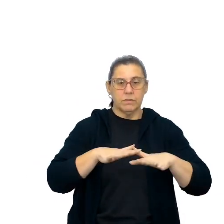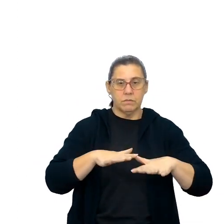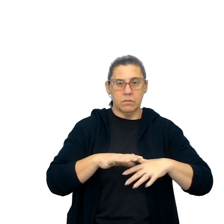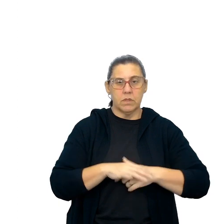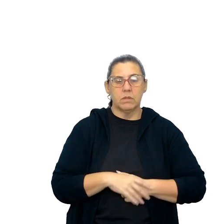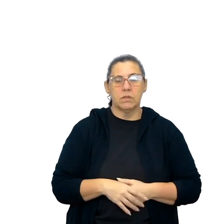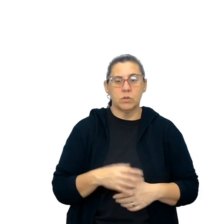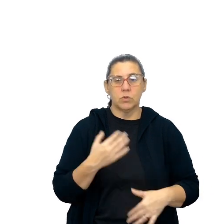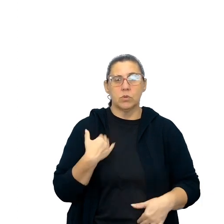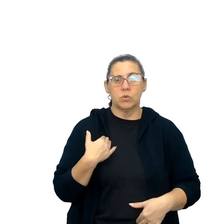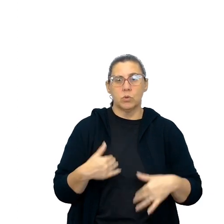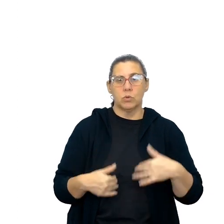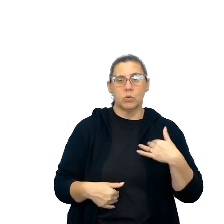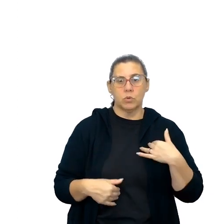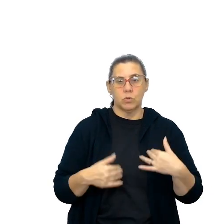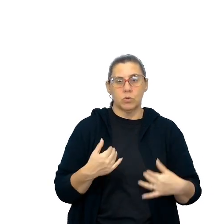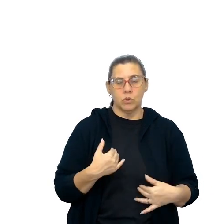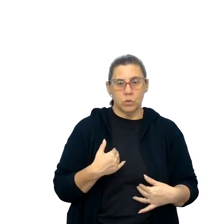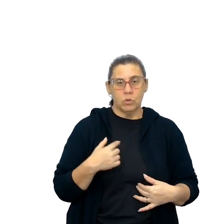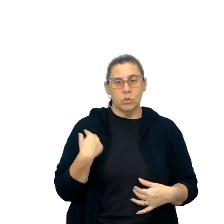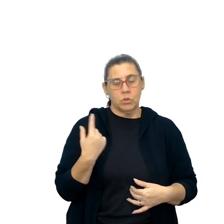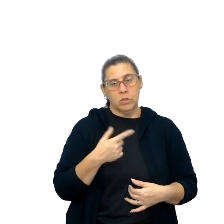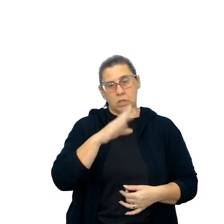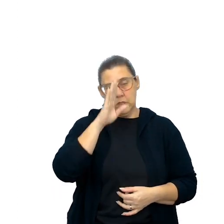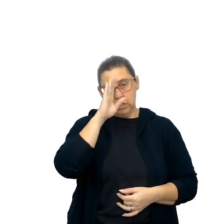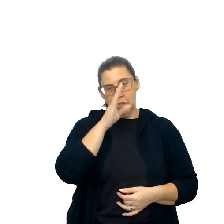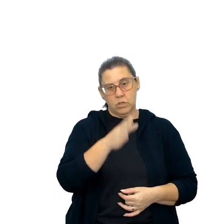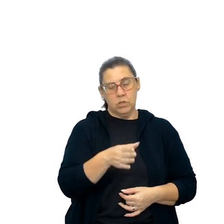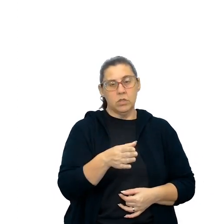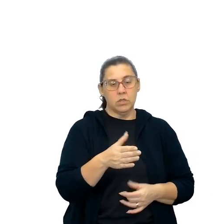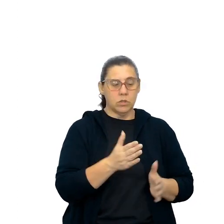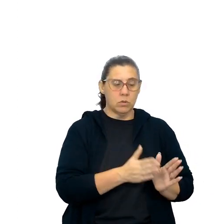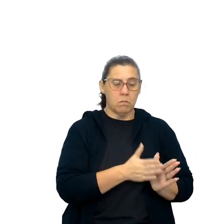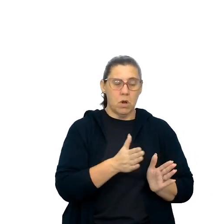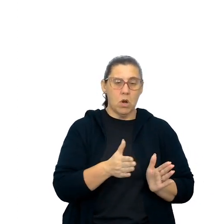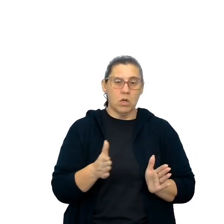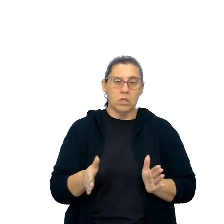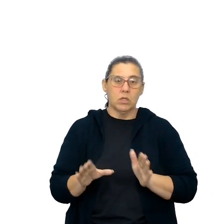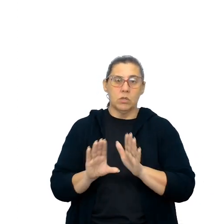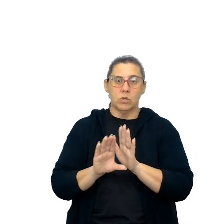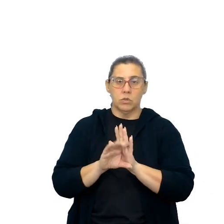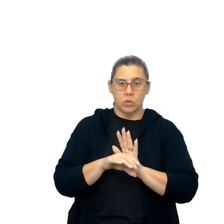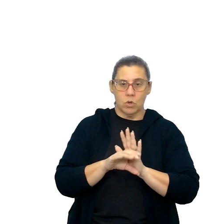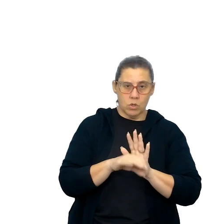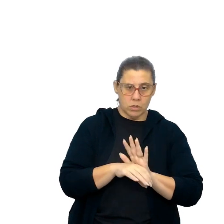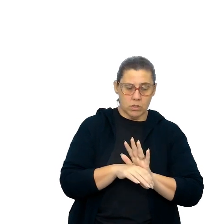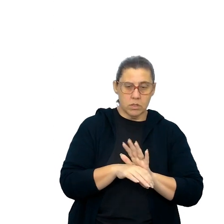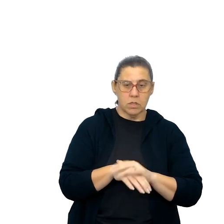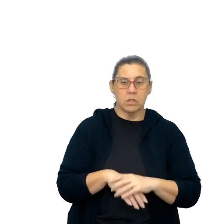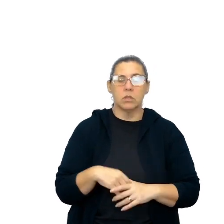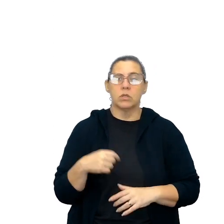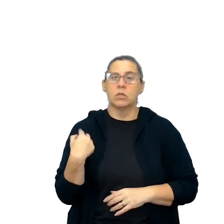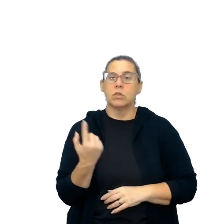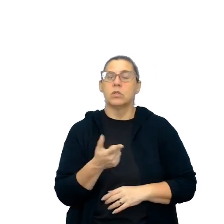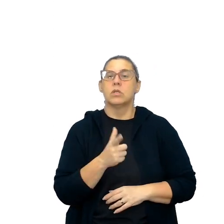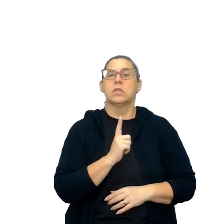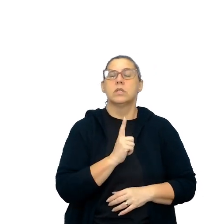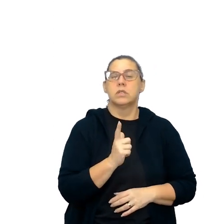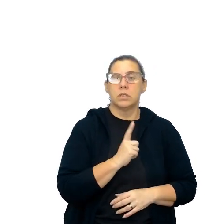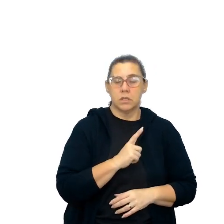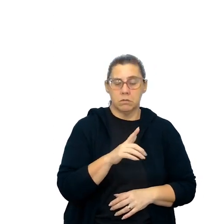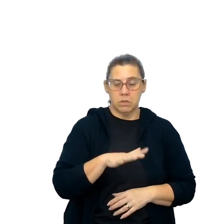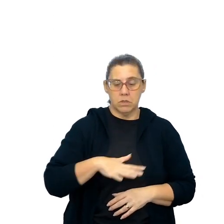do corpo, né, que nos direciona aos processos de conceitos espaciais. Nós temos o espaço